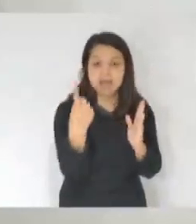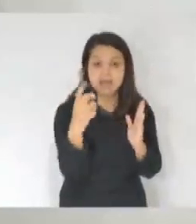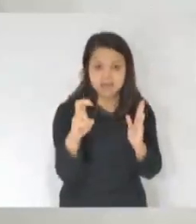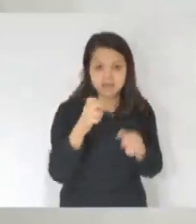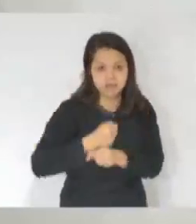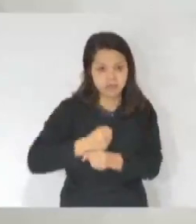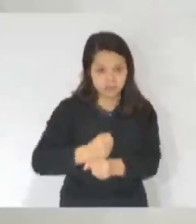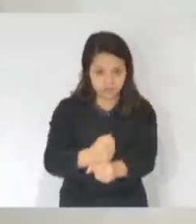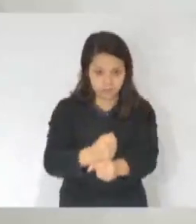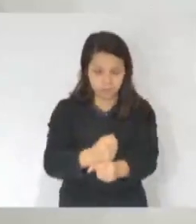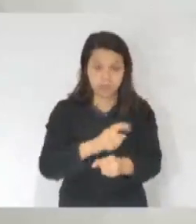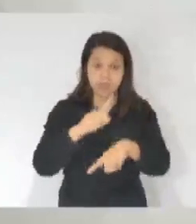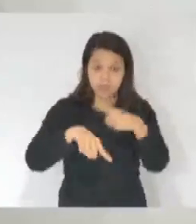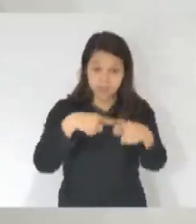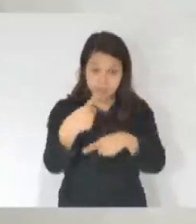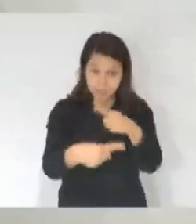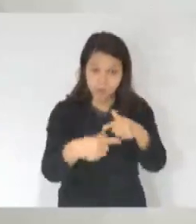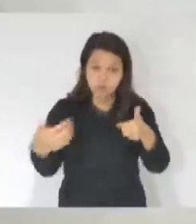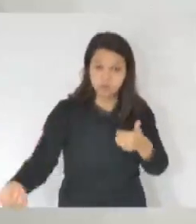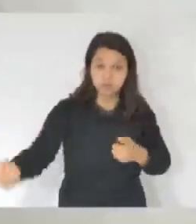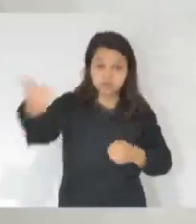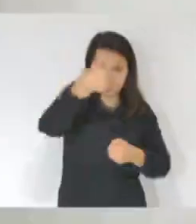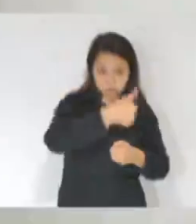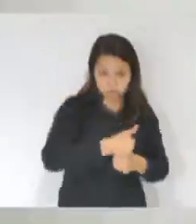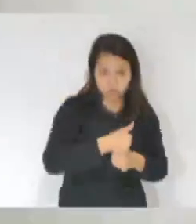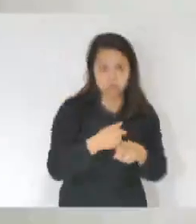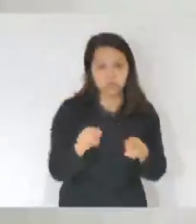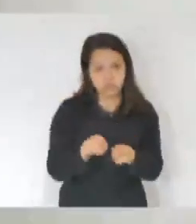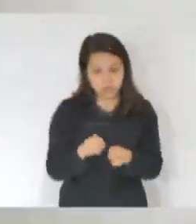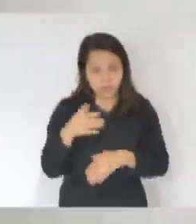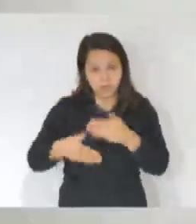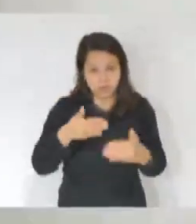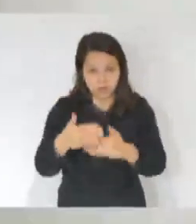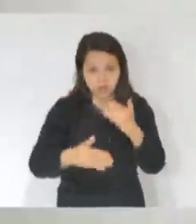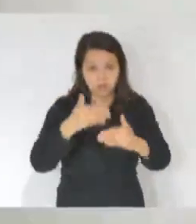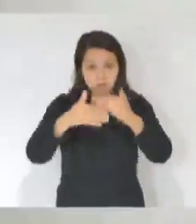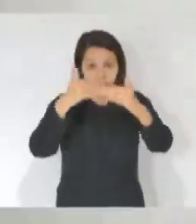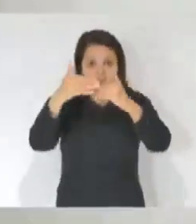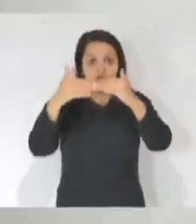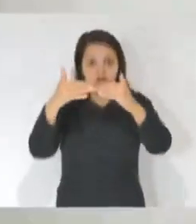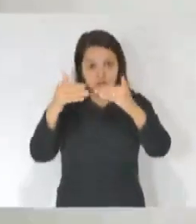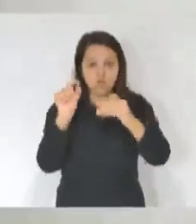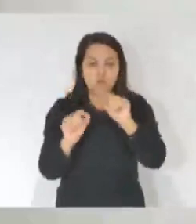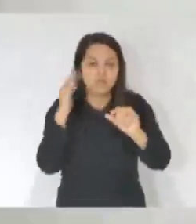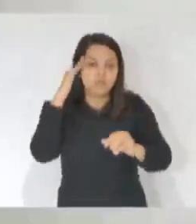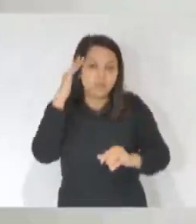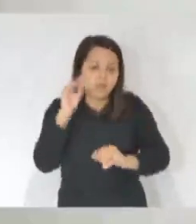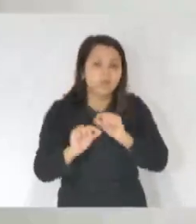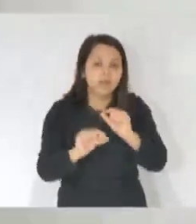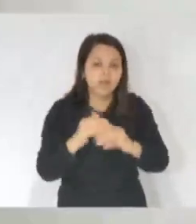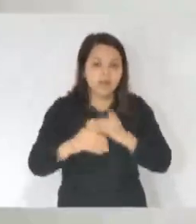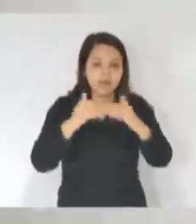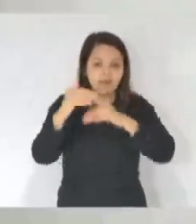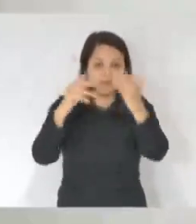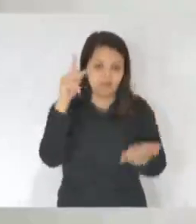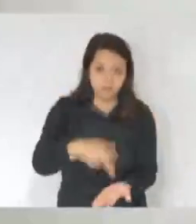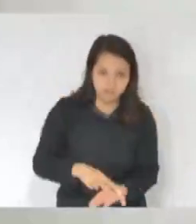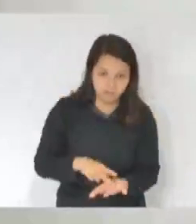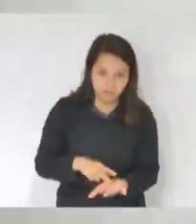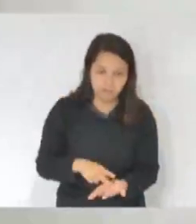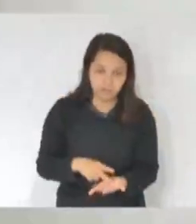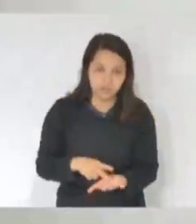para substituí-la, e num processo também de evolução, de entendimento do que é fazer este desenvolvimento de fato, vem,